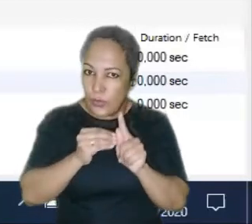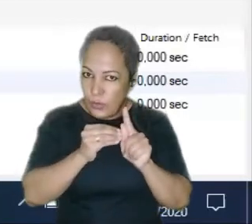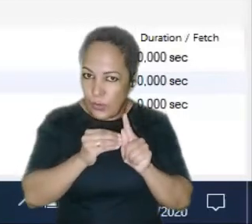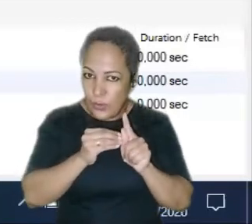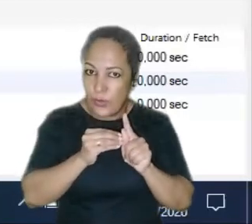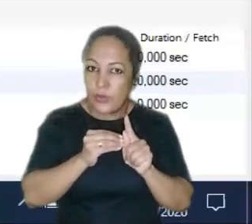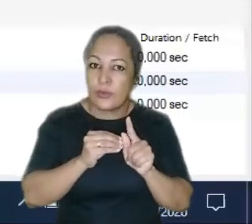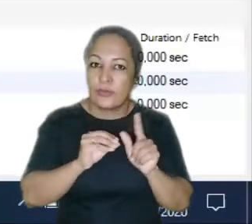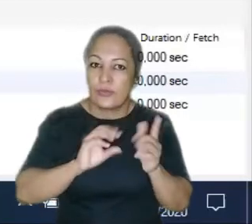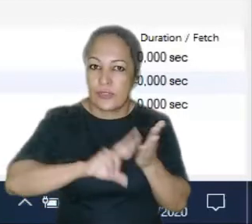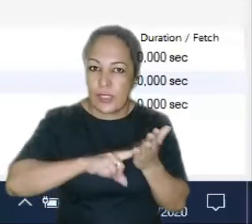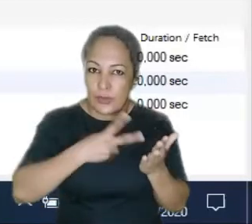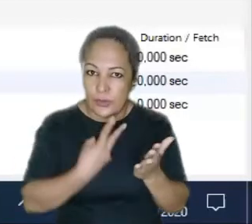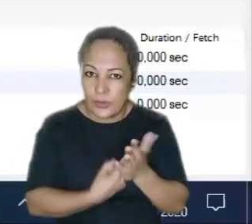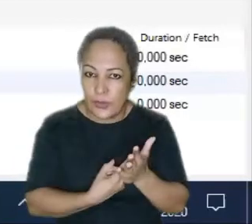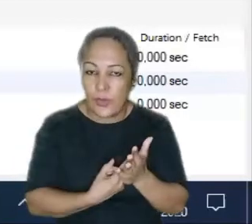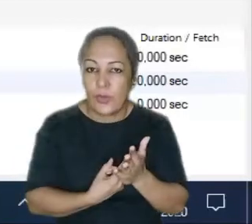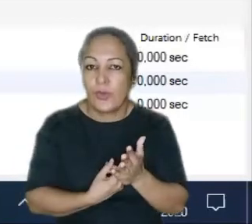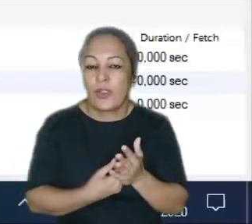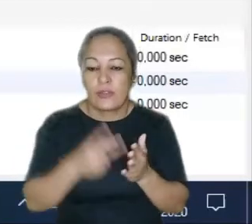cria um novo esquema